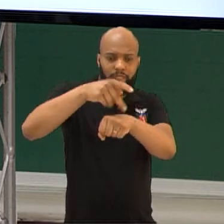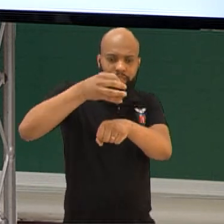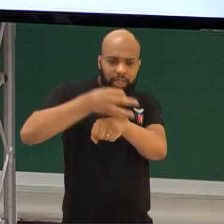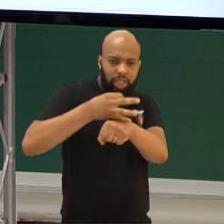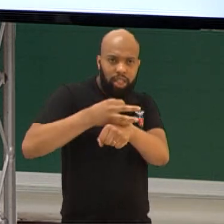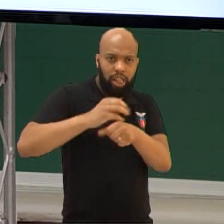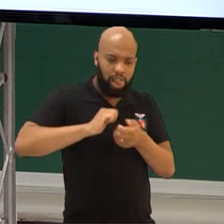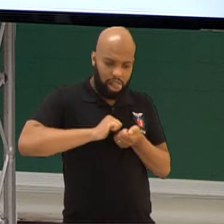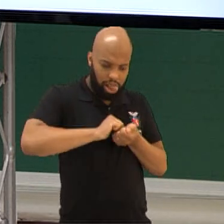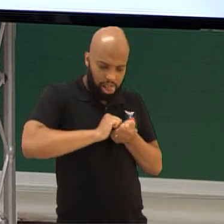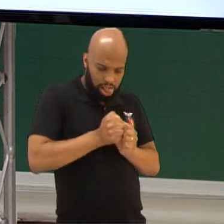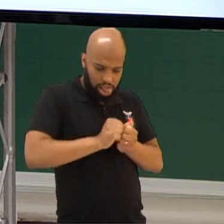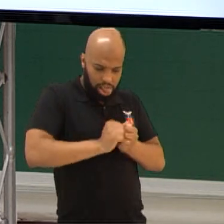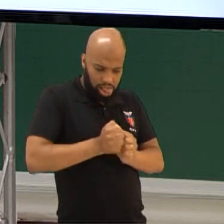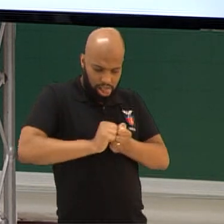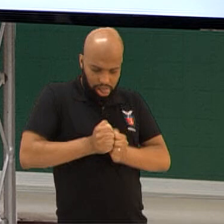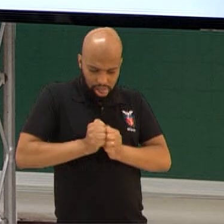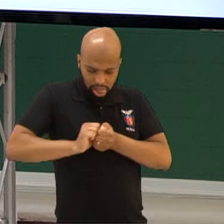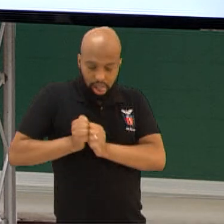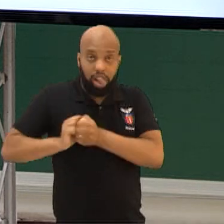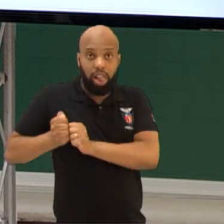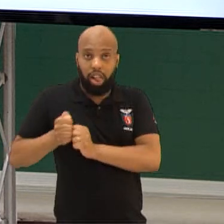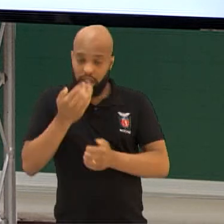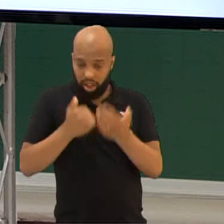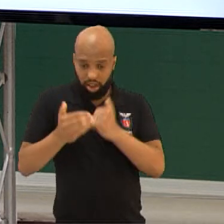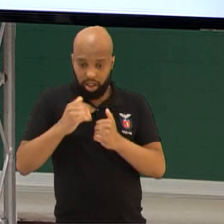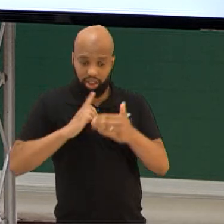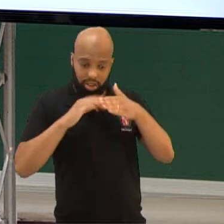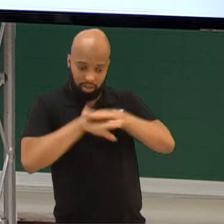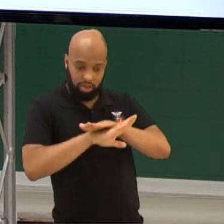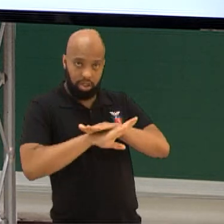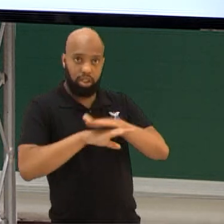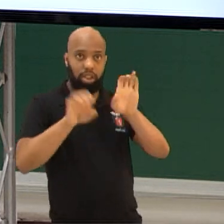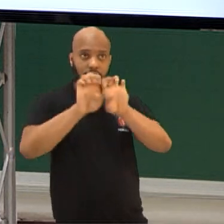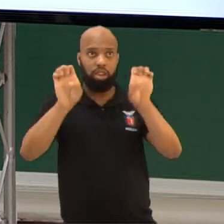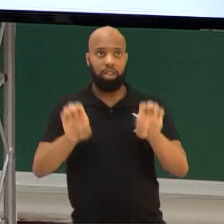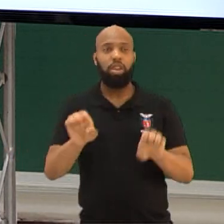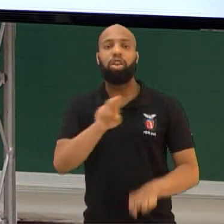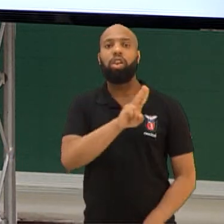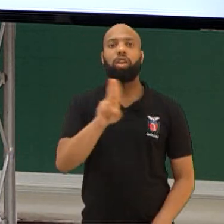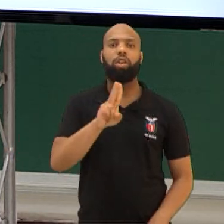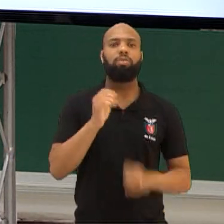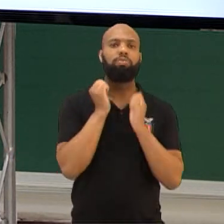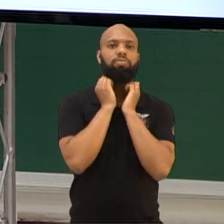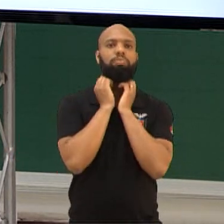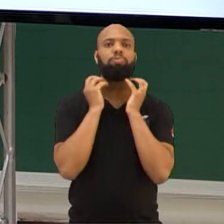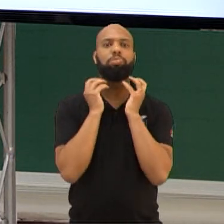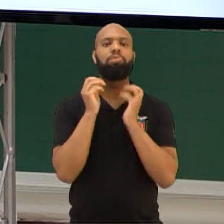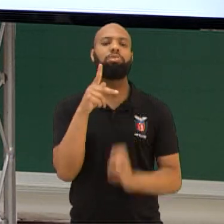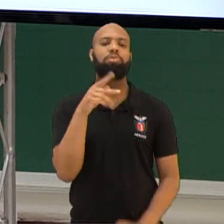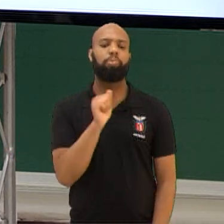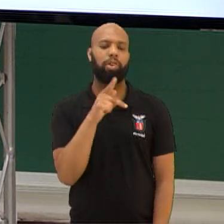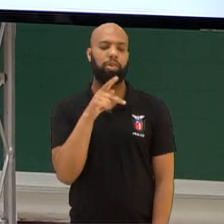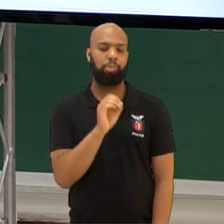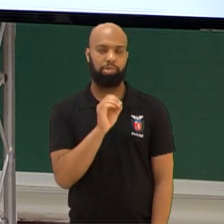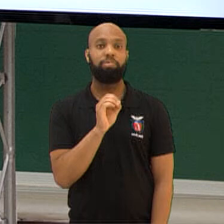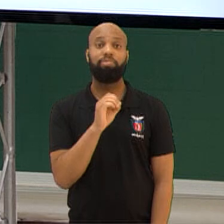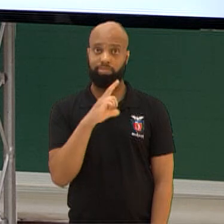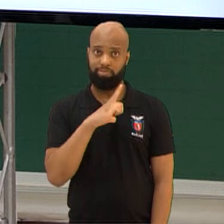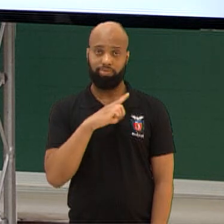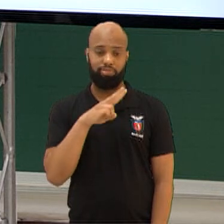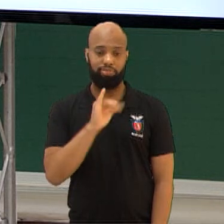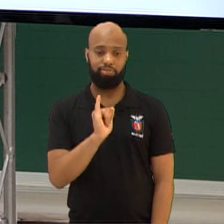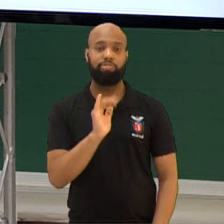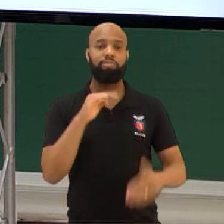alimento. E esse alimento ele é armazenado numa estrutura que eu vou chamar de papo, tá? Que ele vai armazenar o conteúdo do